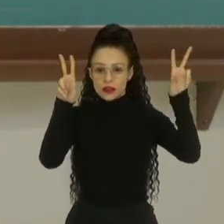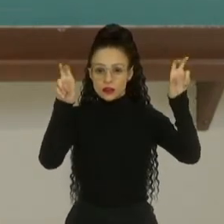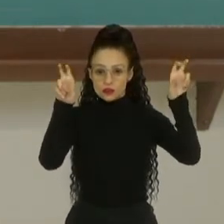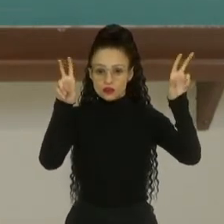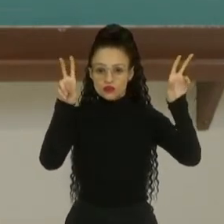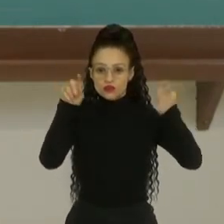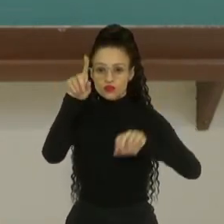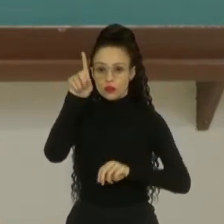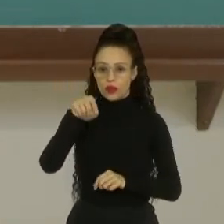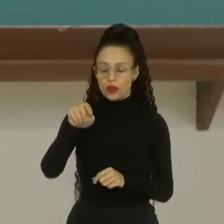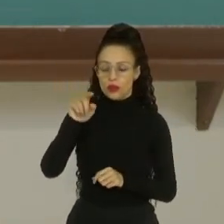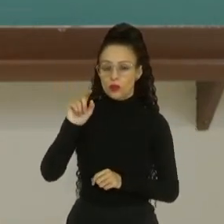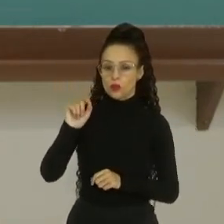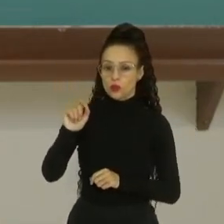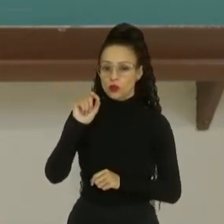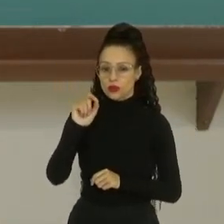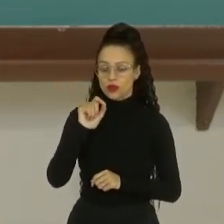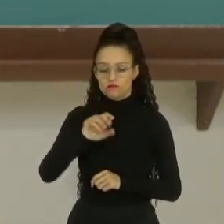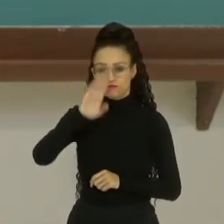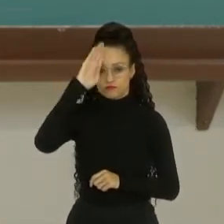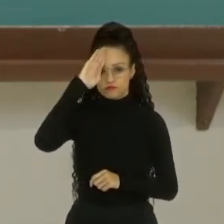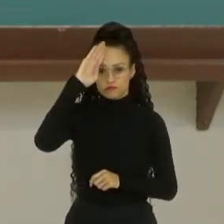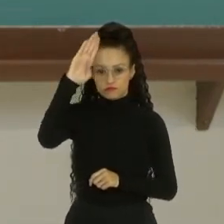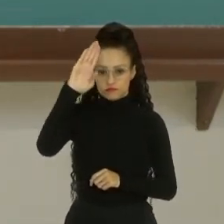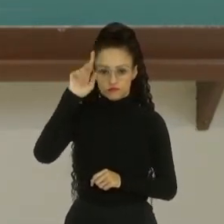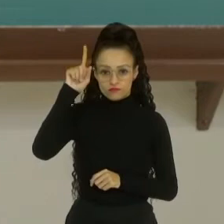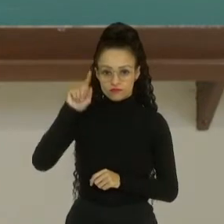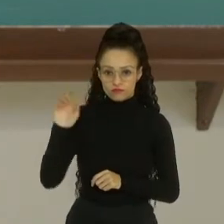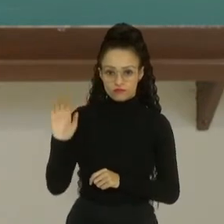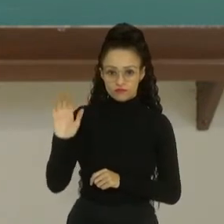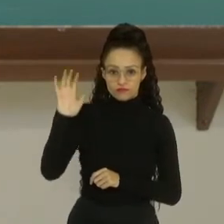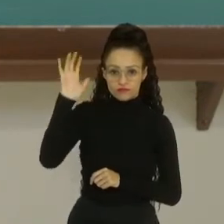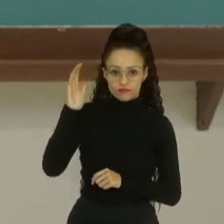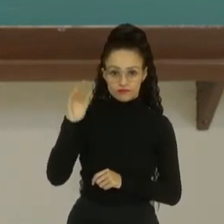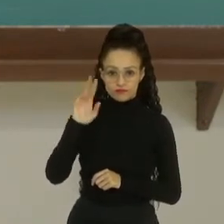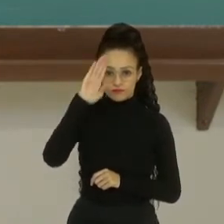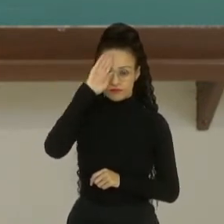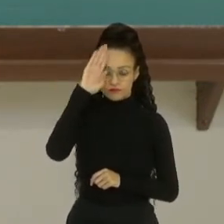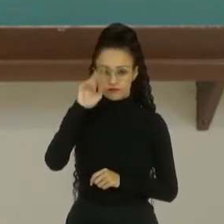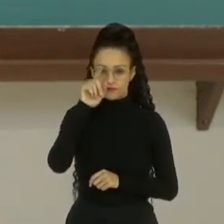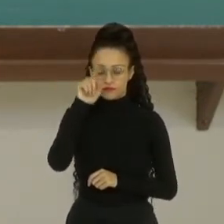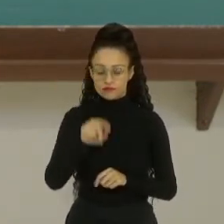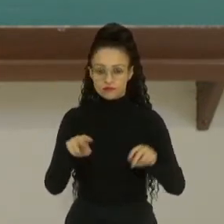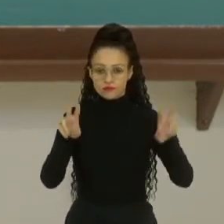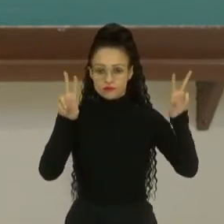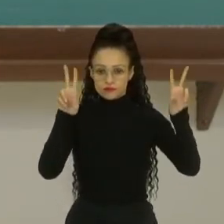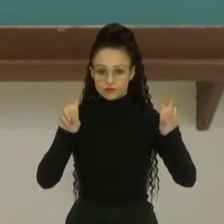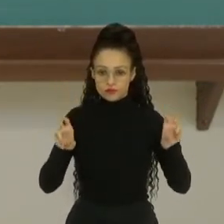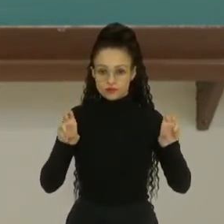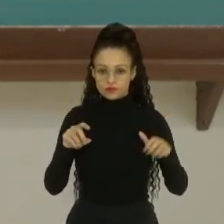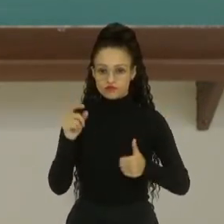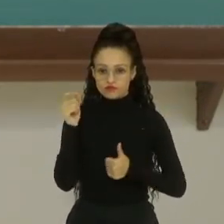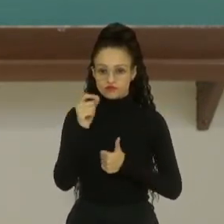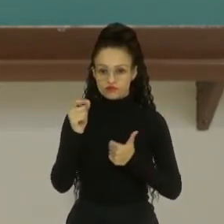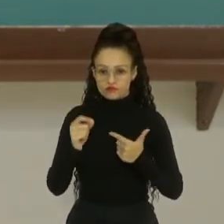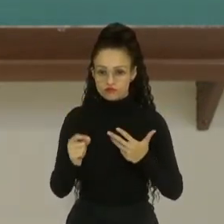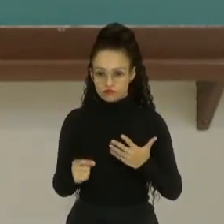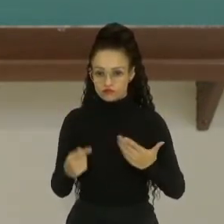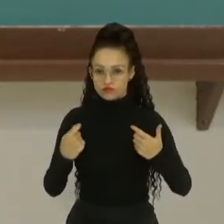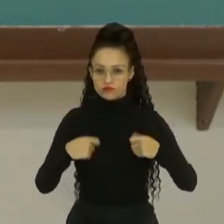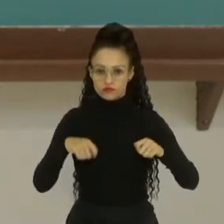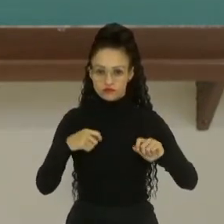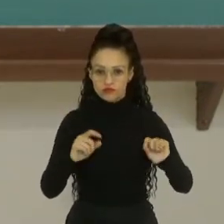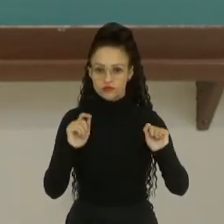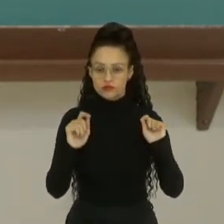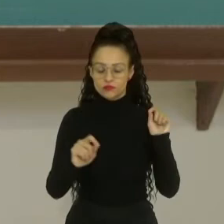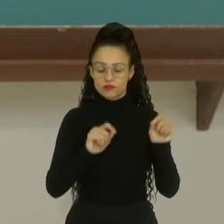é aquele gerador que nós falamos, é o fato gerador, é aquele que traz os componentes necessários, então,